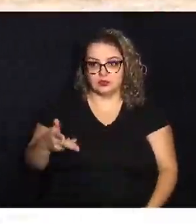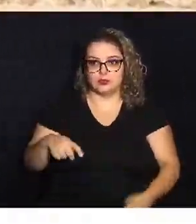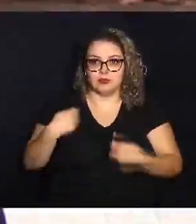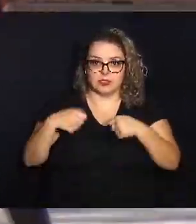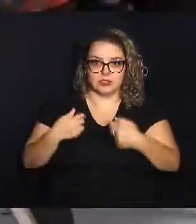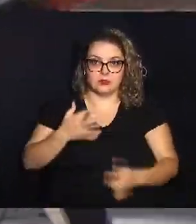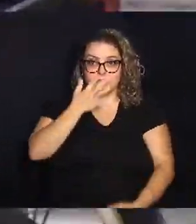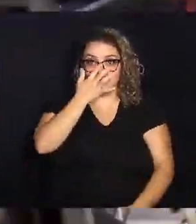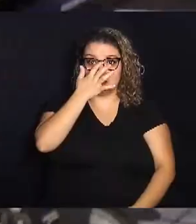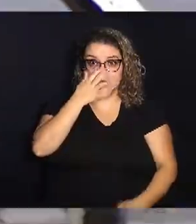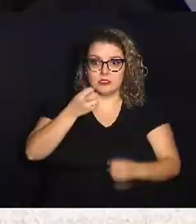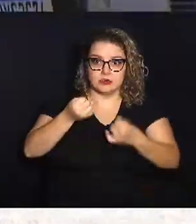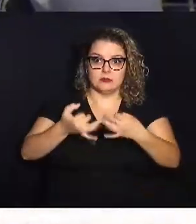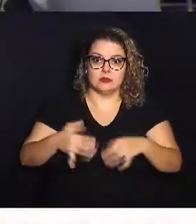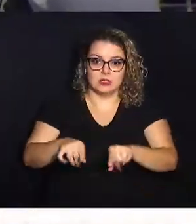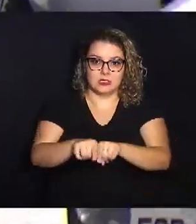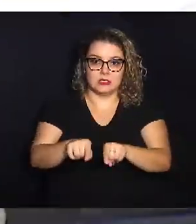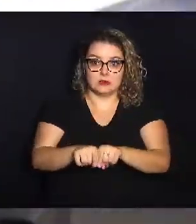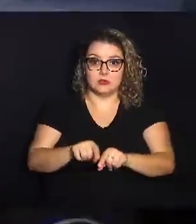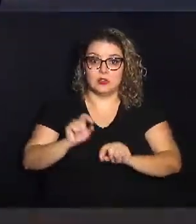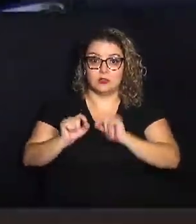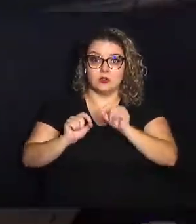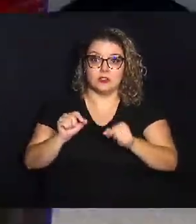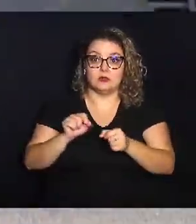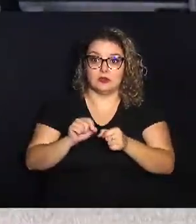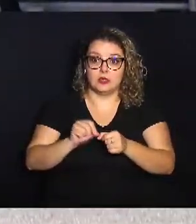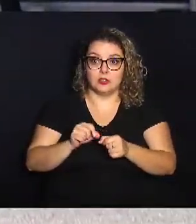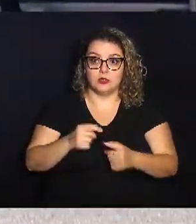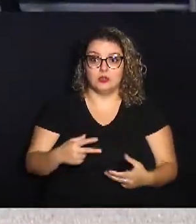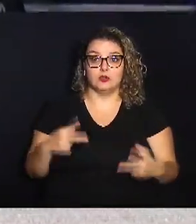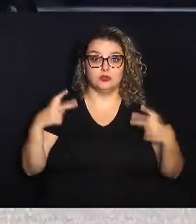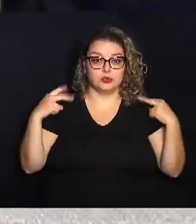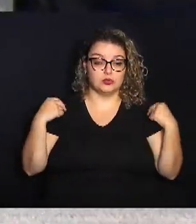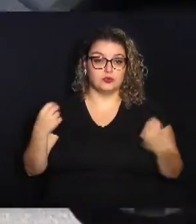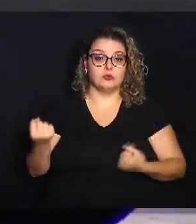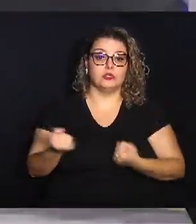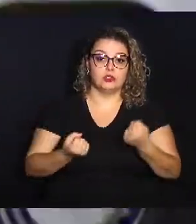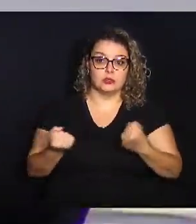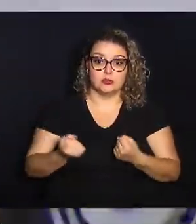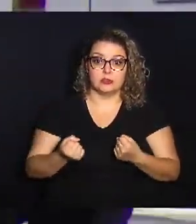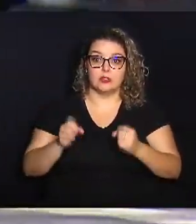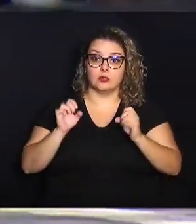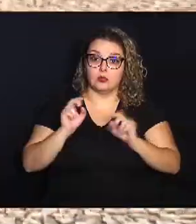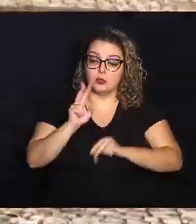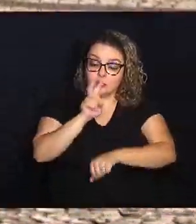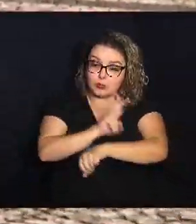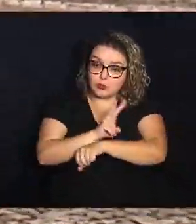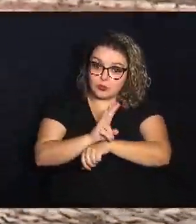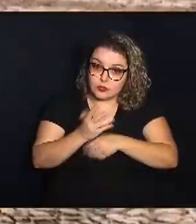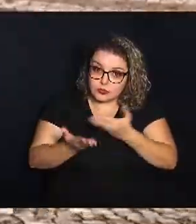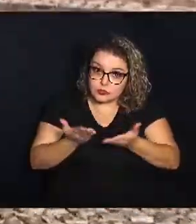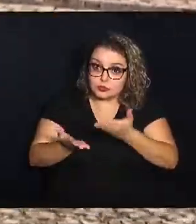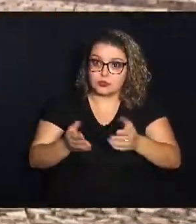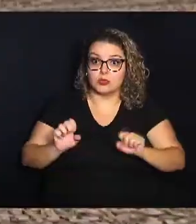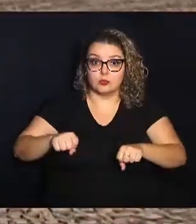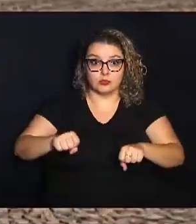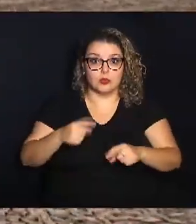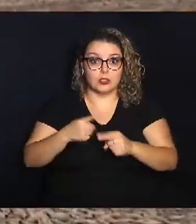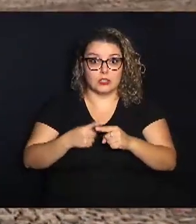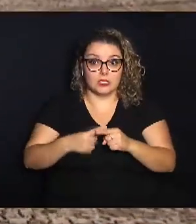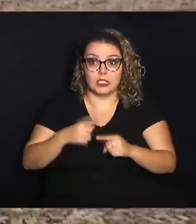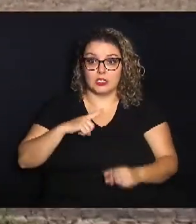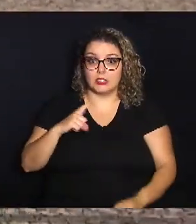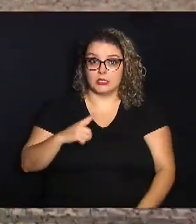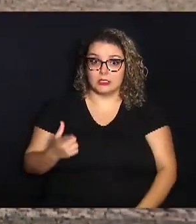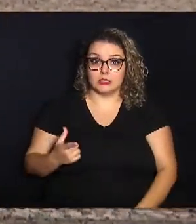velocidade. E orientar também, o que está sendo feito, os motoristas a ter um cuidado especial com os motociclistas. Por quê? Existe o